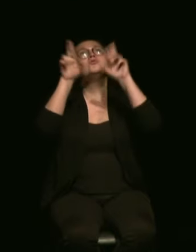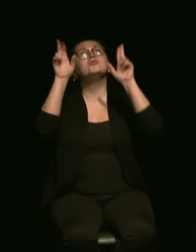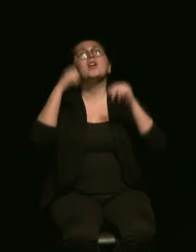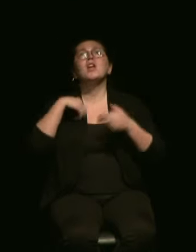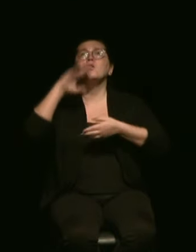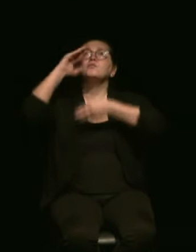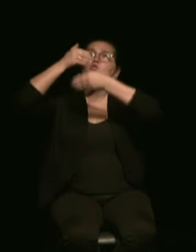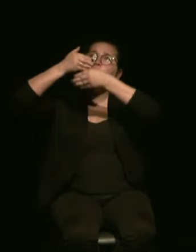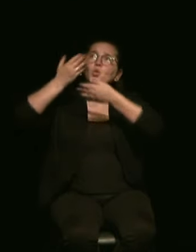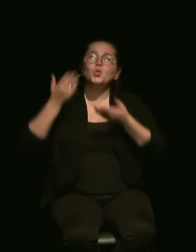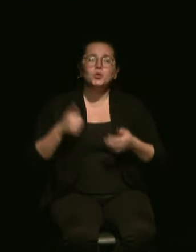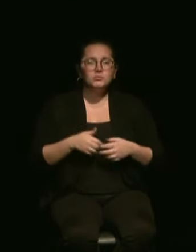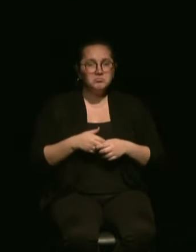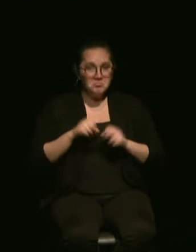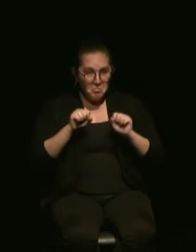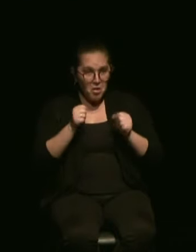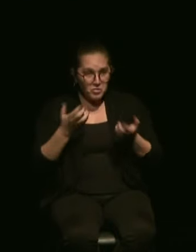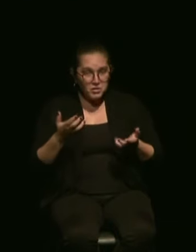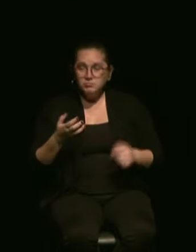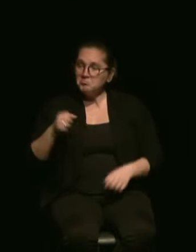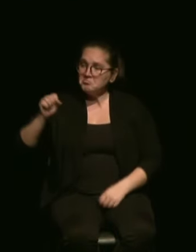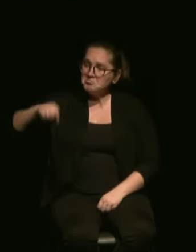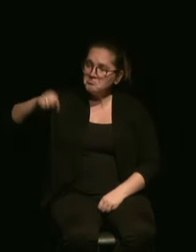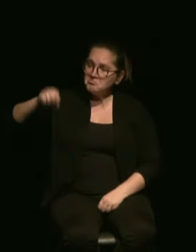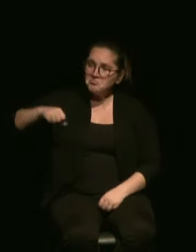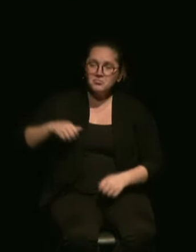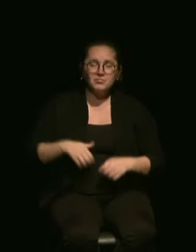olhos. Não é não?